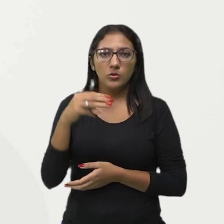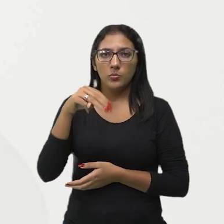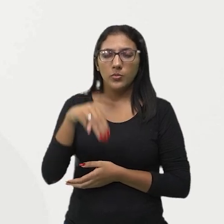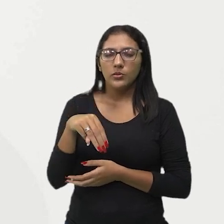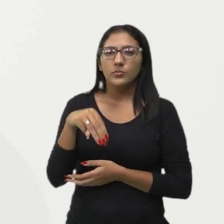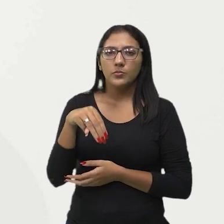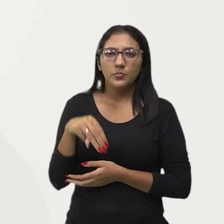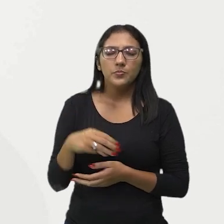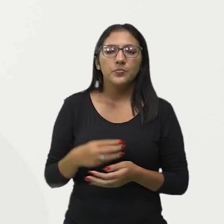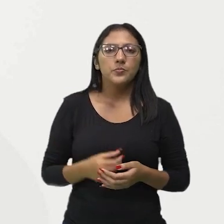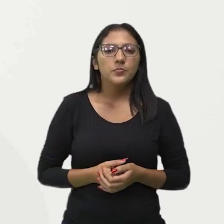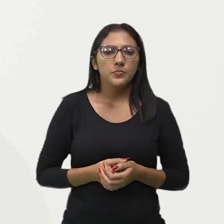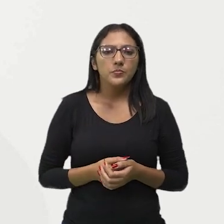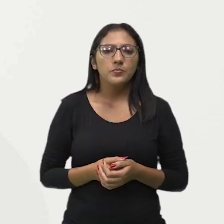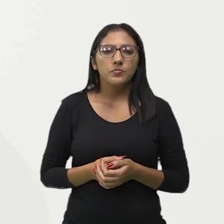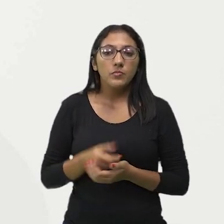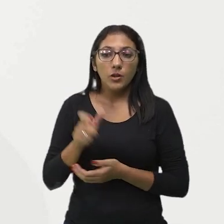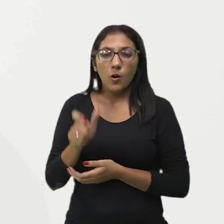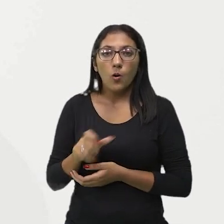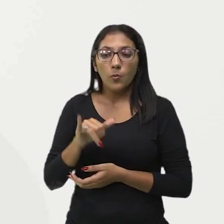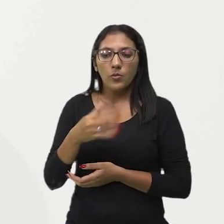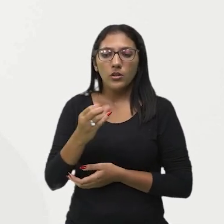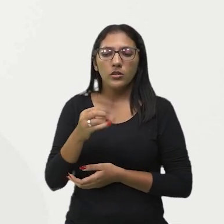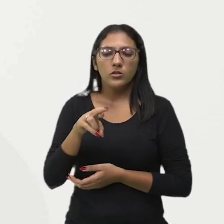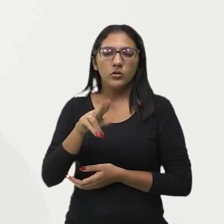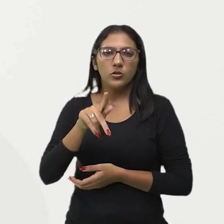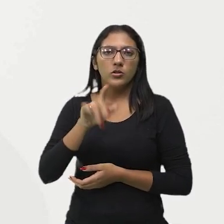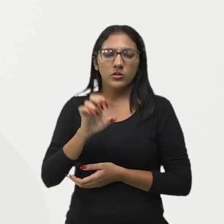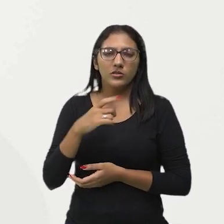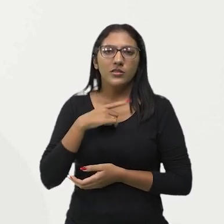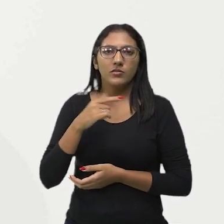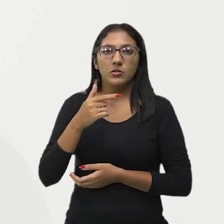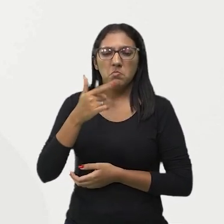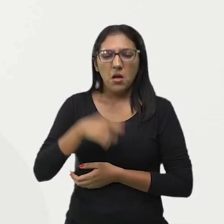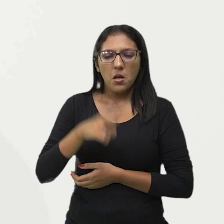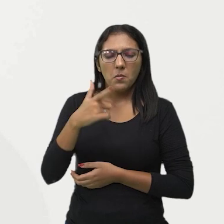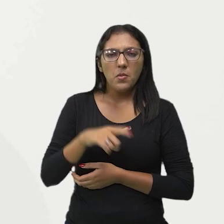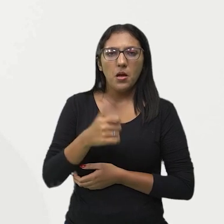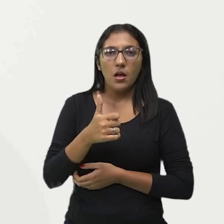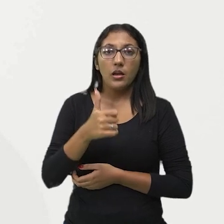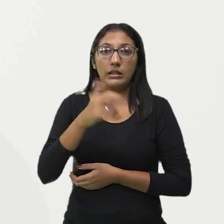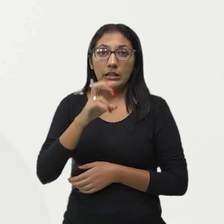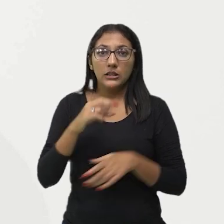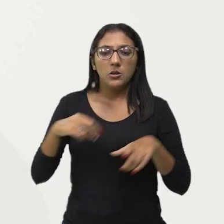metros. Jorge deu 15 voltas, a questão falou